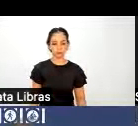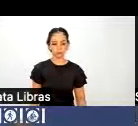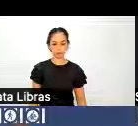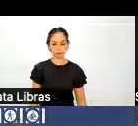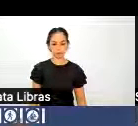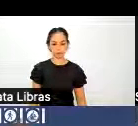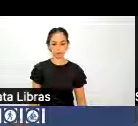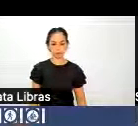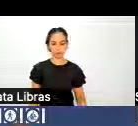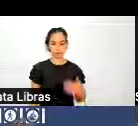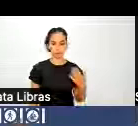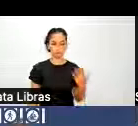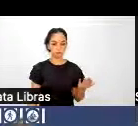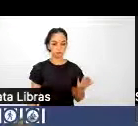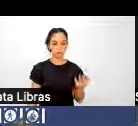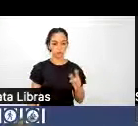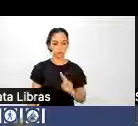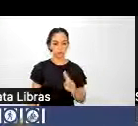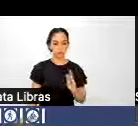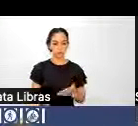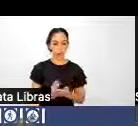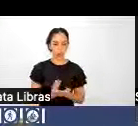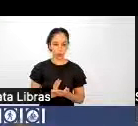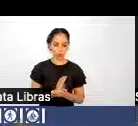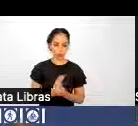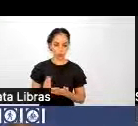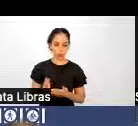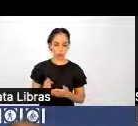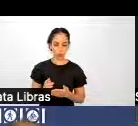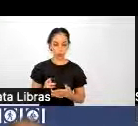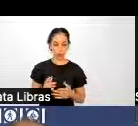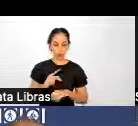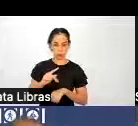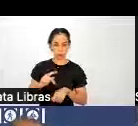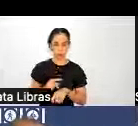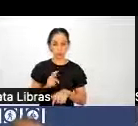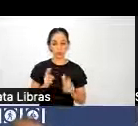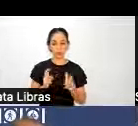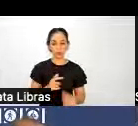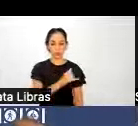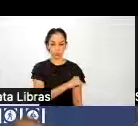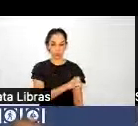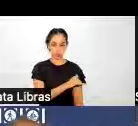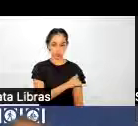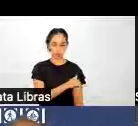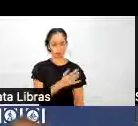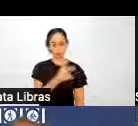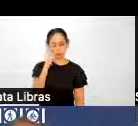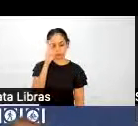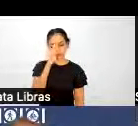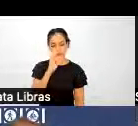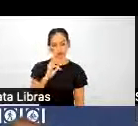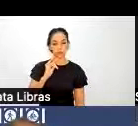Aqui é o exemplo de alguns parques criados no Rio de Janeiro. Vale lembrar que tudo isso vem